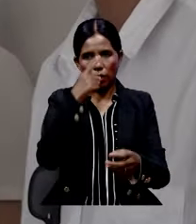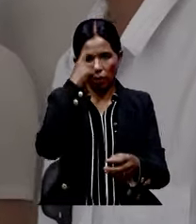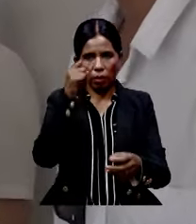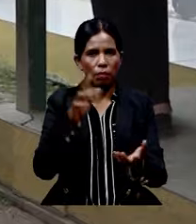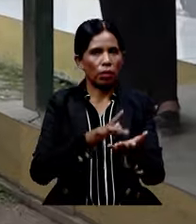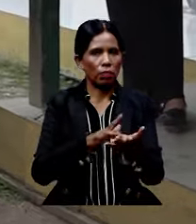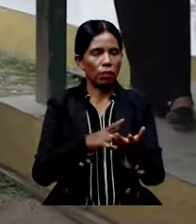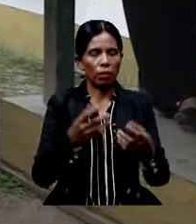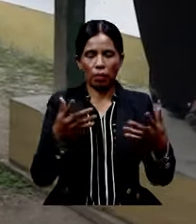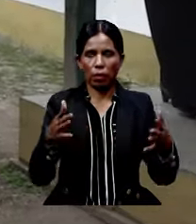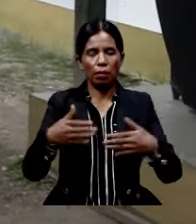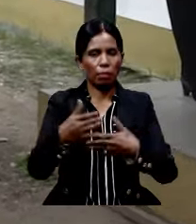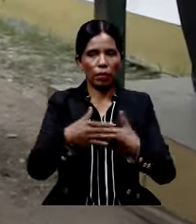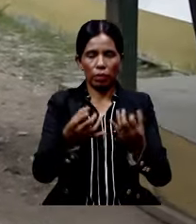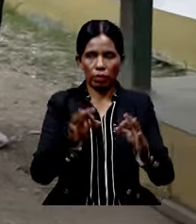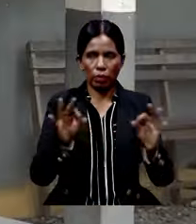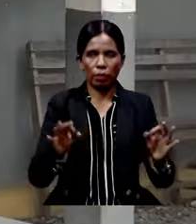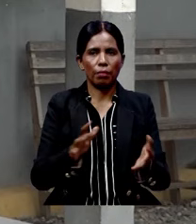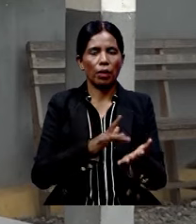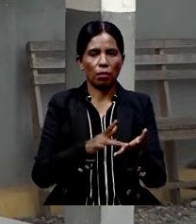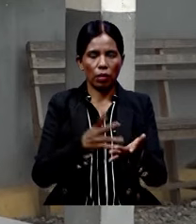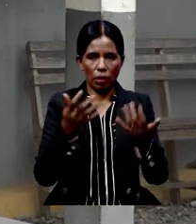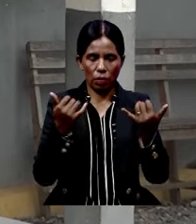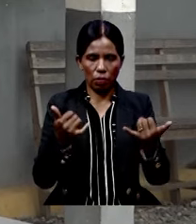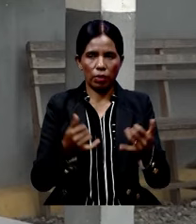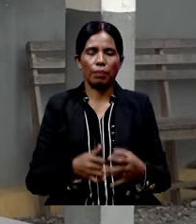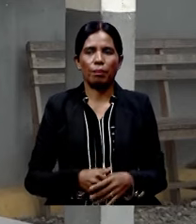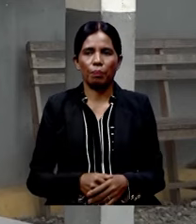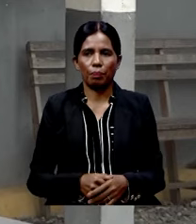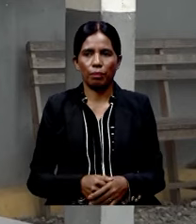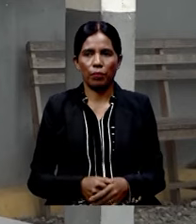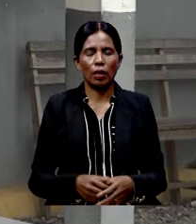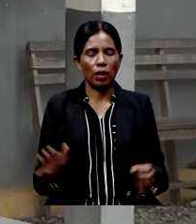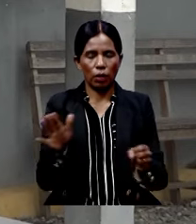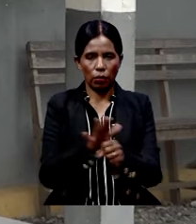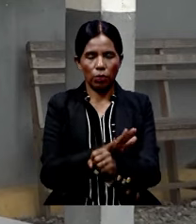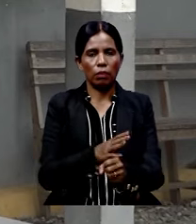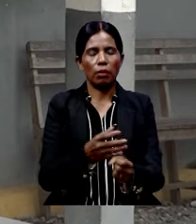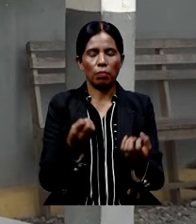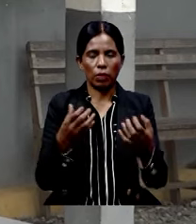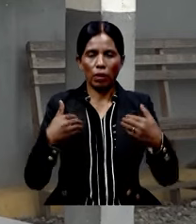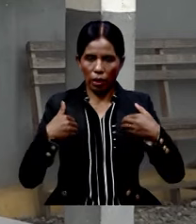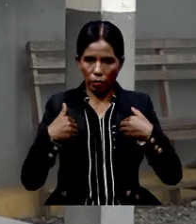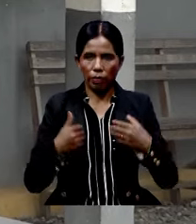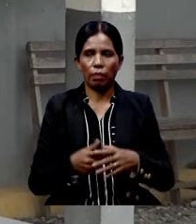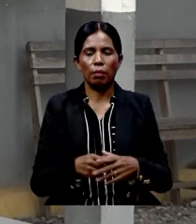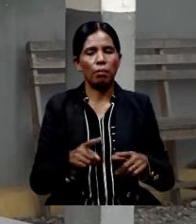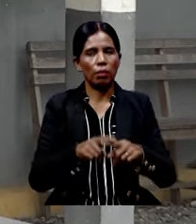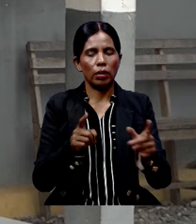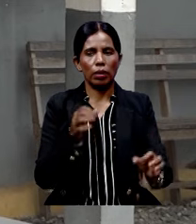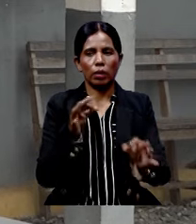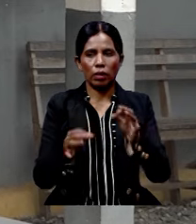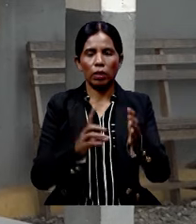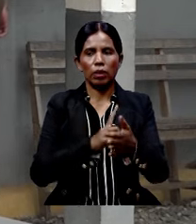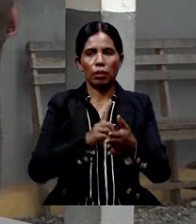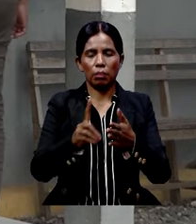em moruk balum besicotona. Em moruk provisoriamente é suficiente ela. Mas vê que a ia